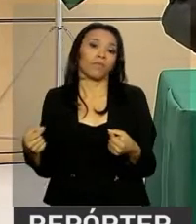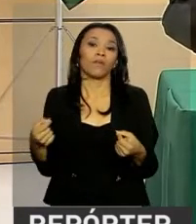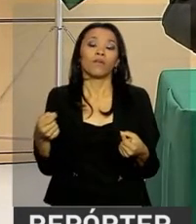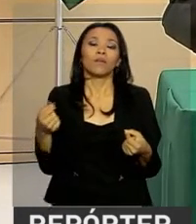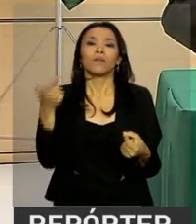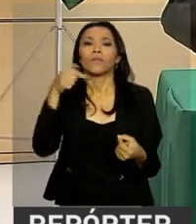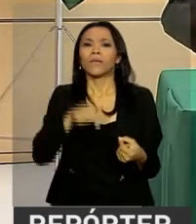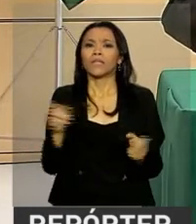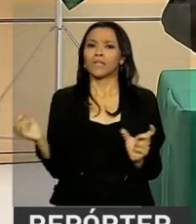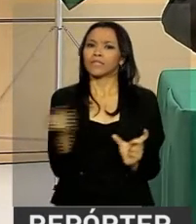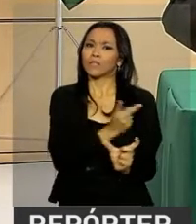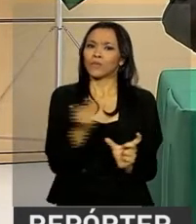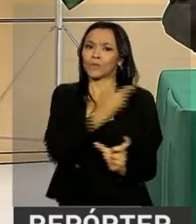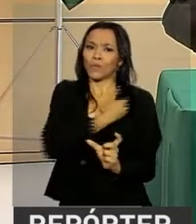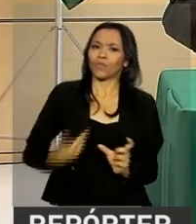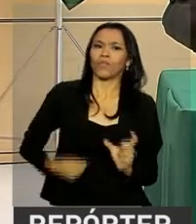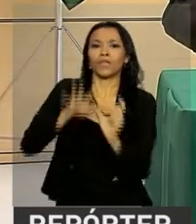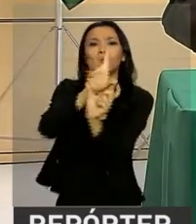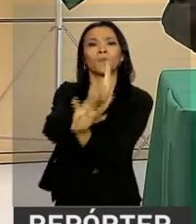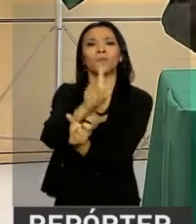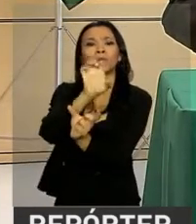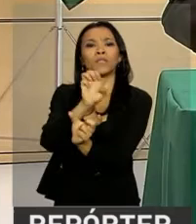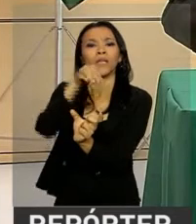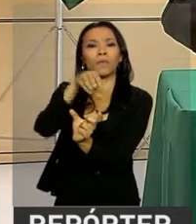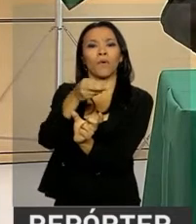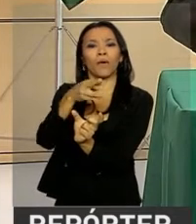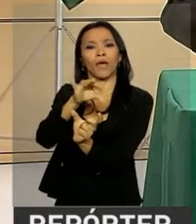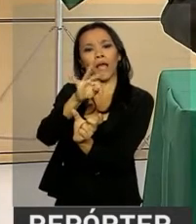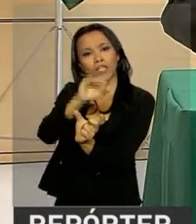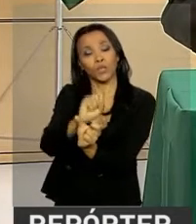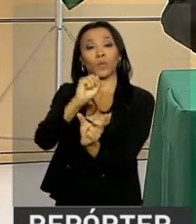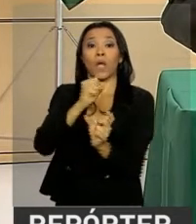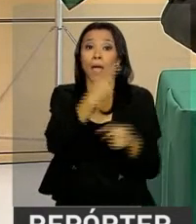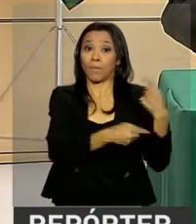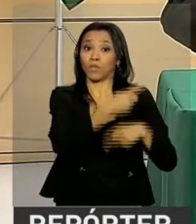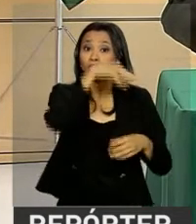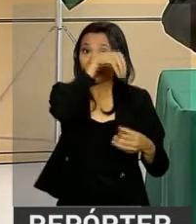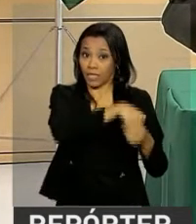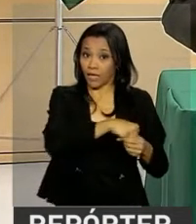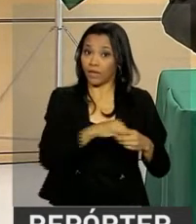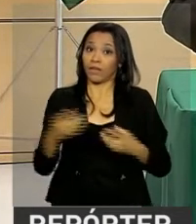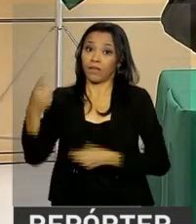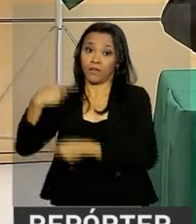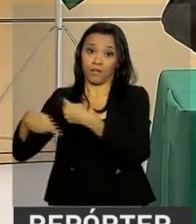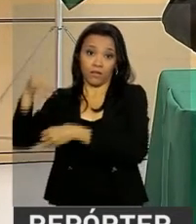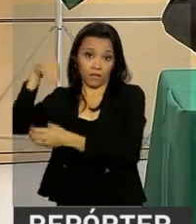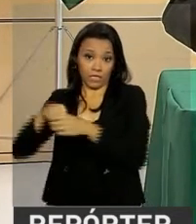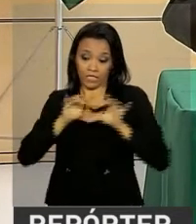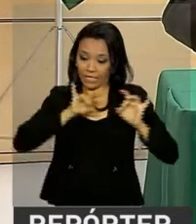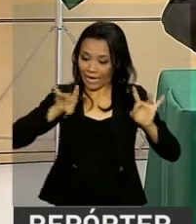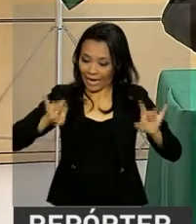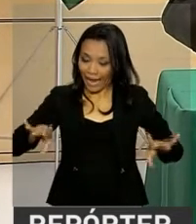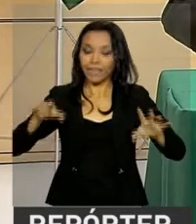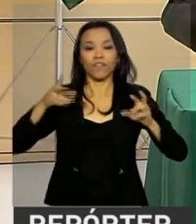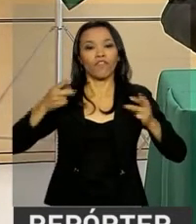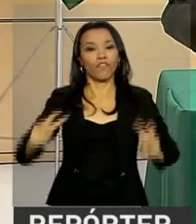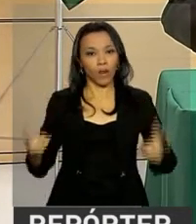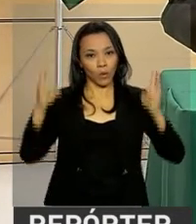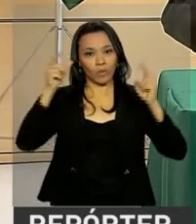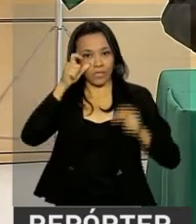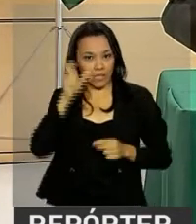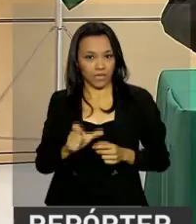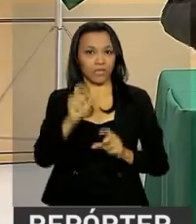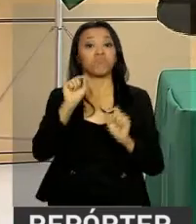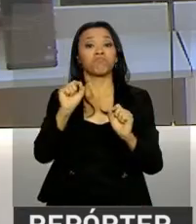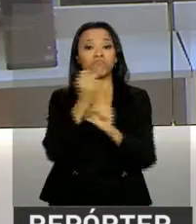democracia deve ser assim a política externa deve estar a serviço dos valores e dos interesses da